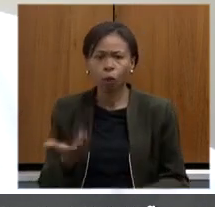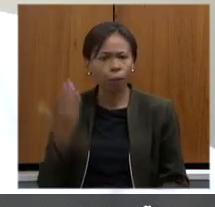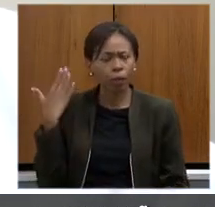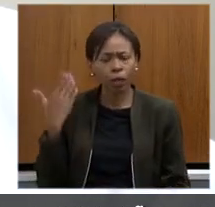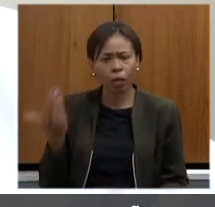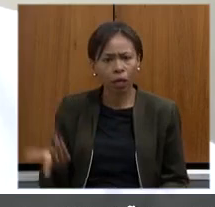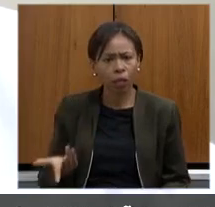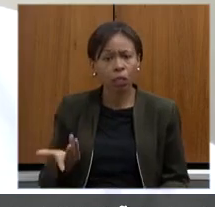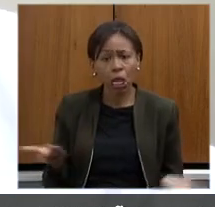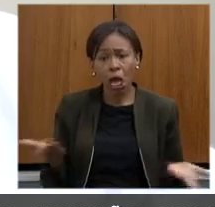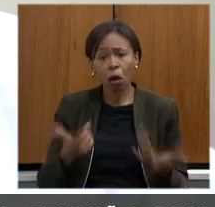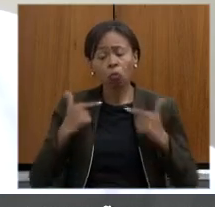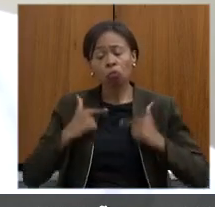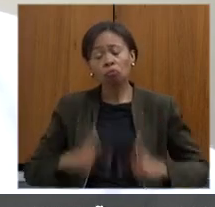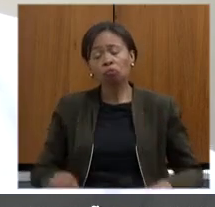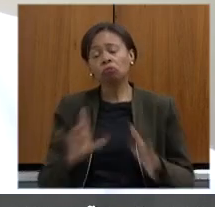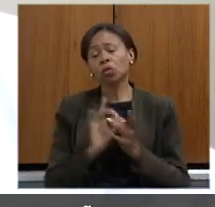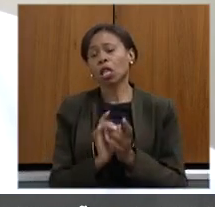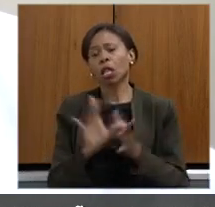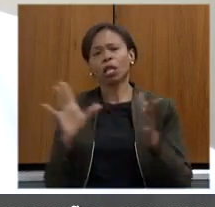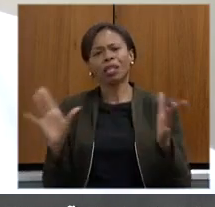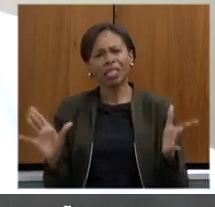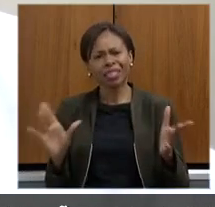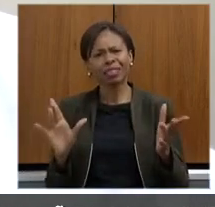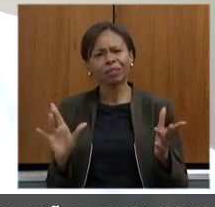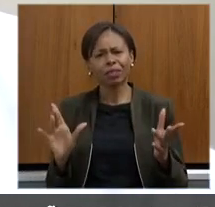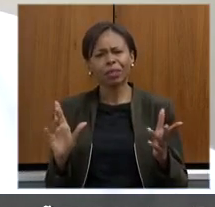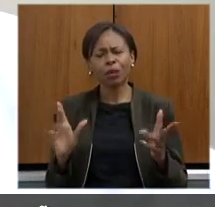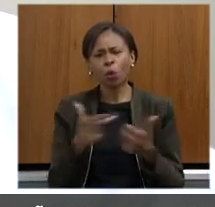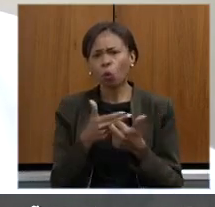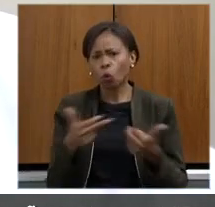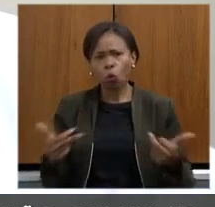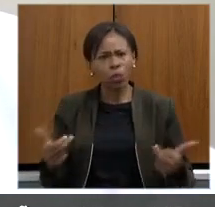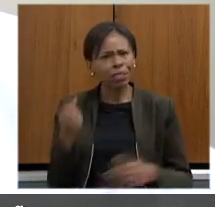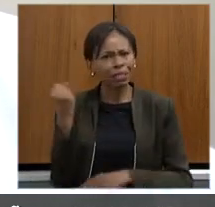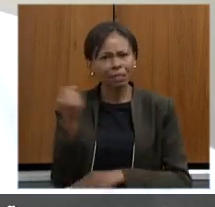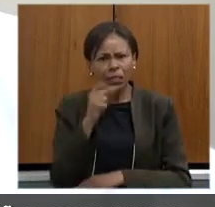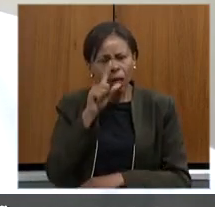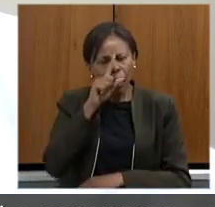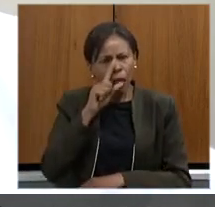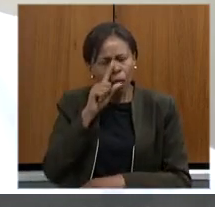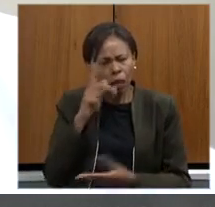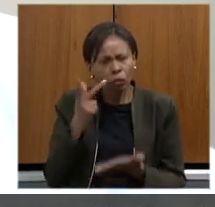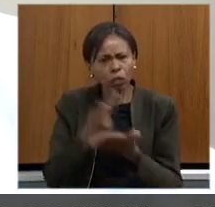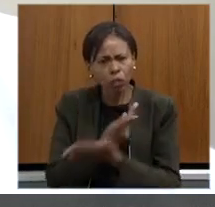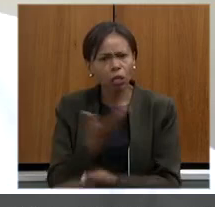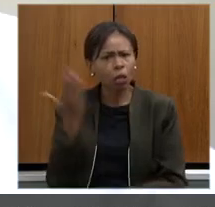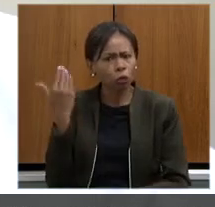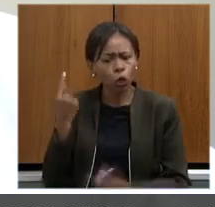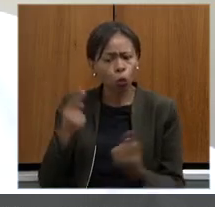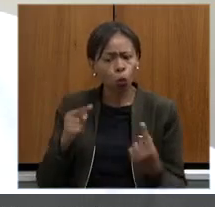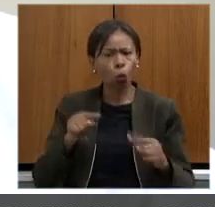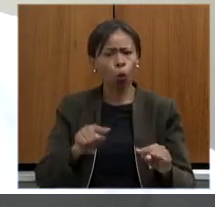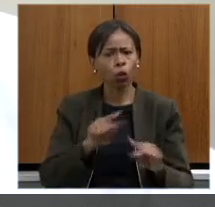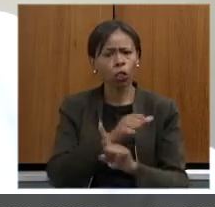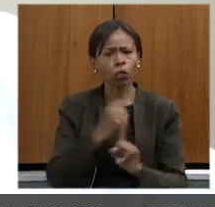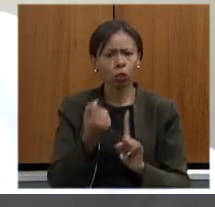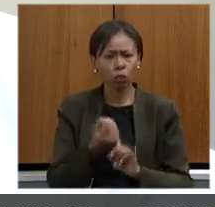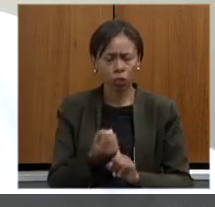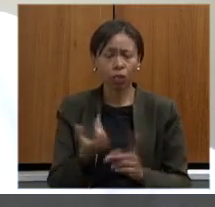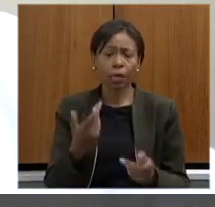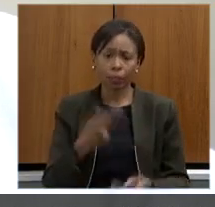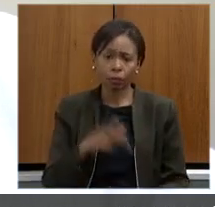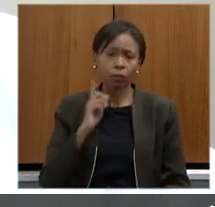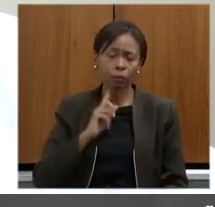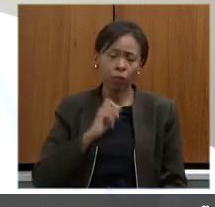saírem Unidos depois praticar em um ato o tão gravoso contra a população Minas Gerais então se